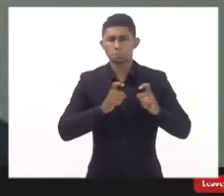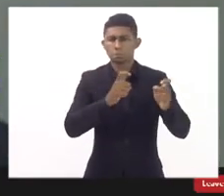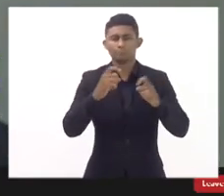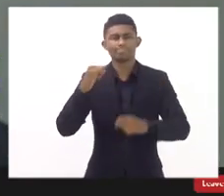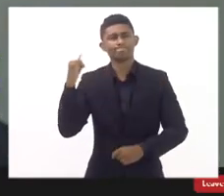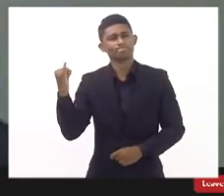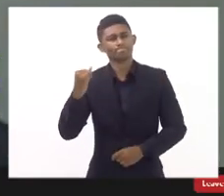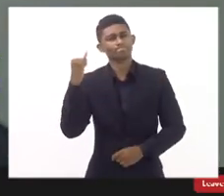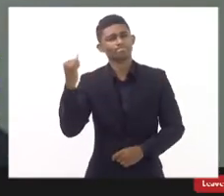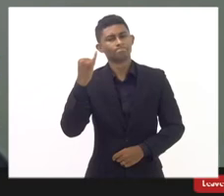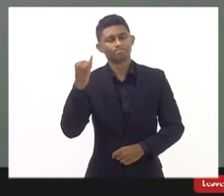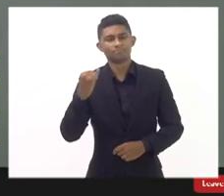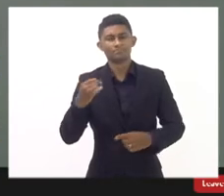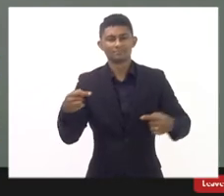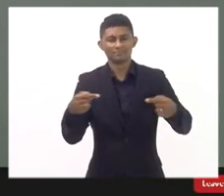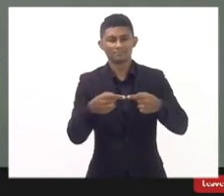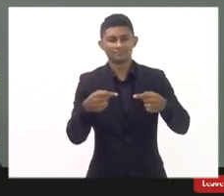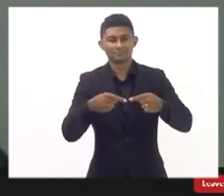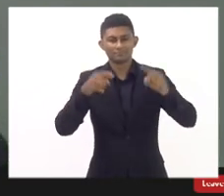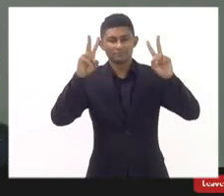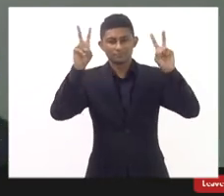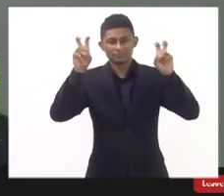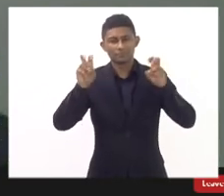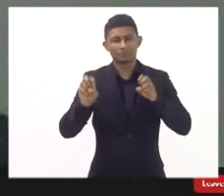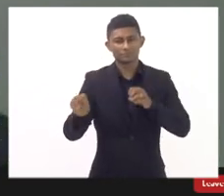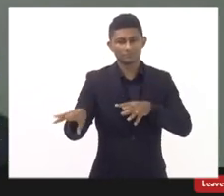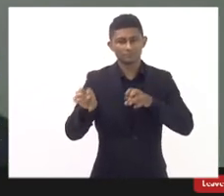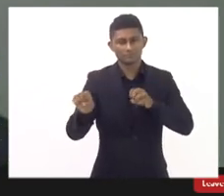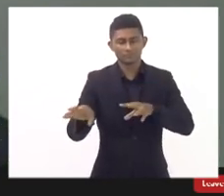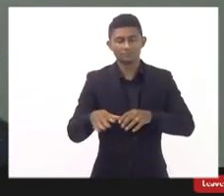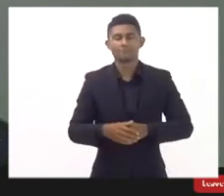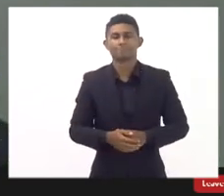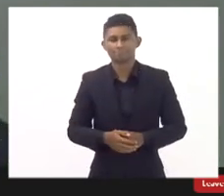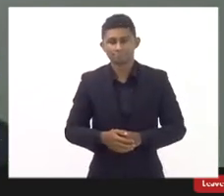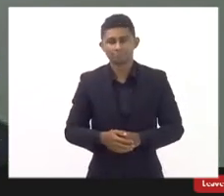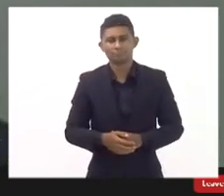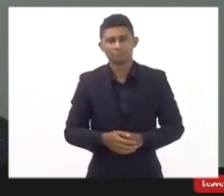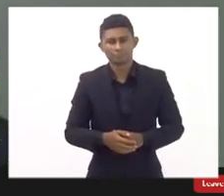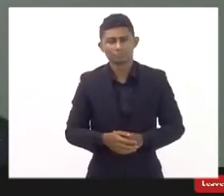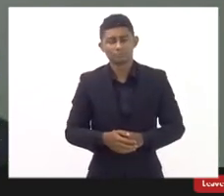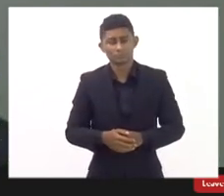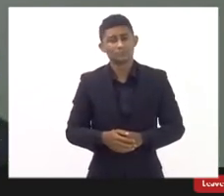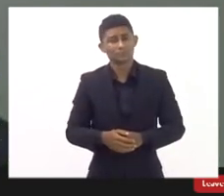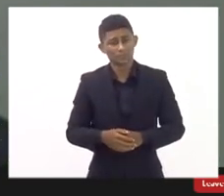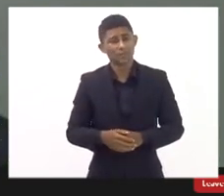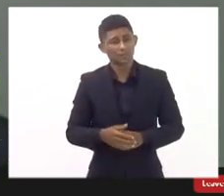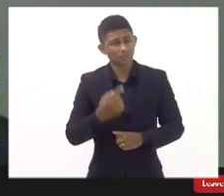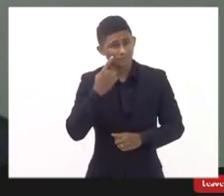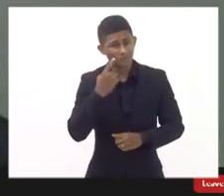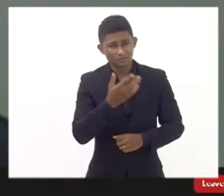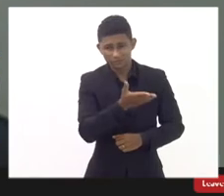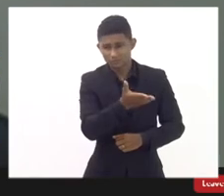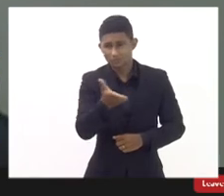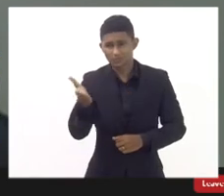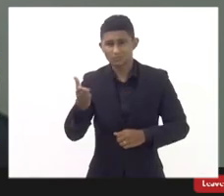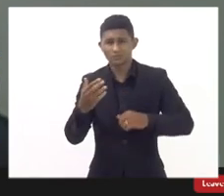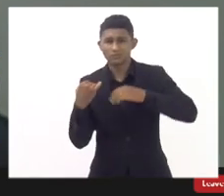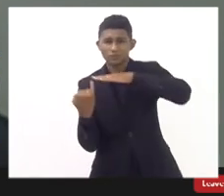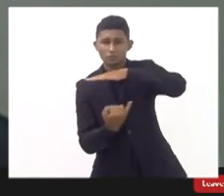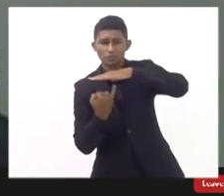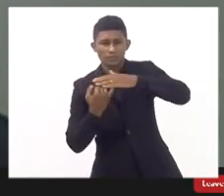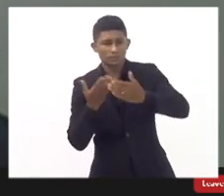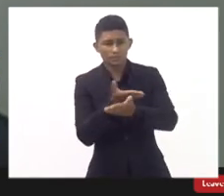né, que é da educação. E eu acho que fica muito evidente, né, o quanto que essas instituições que